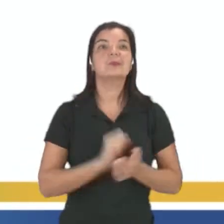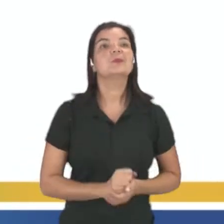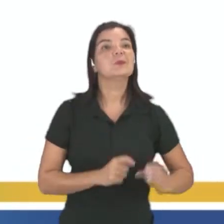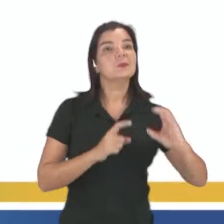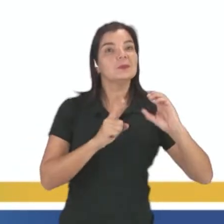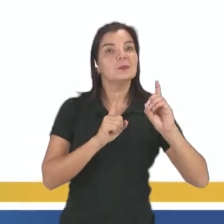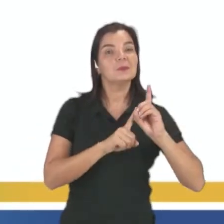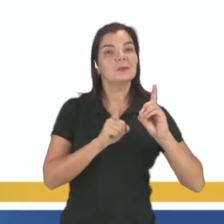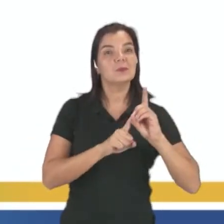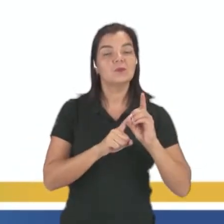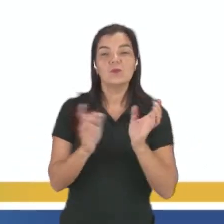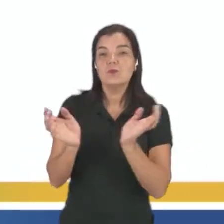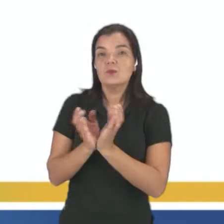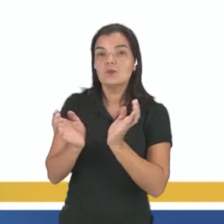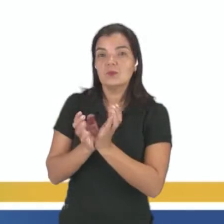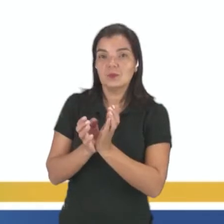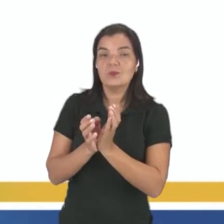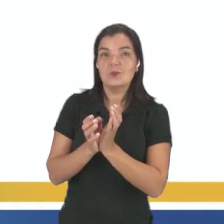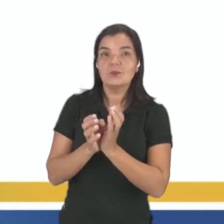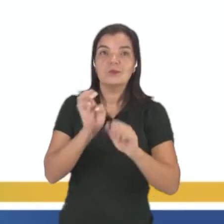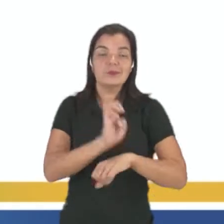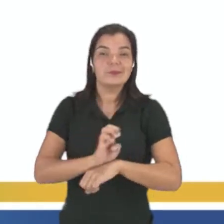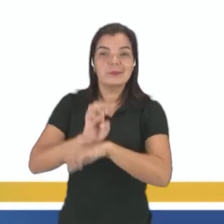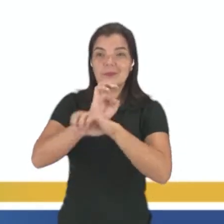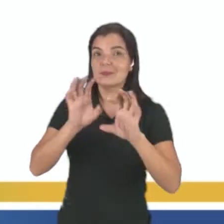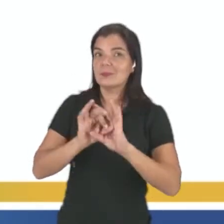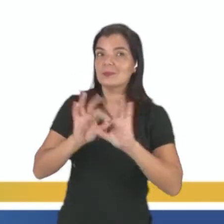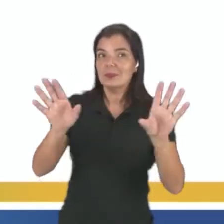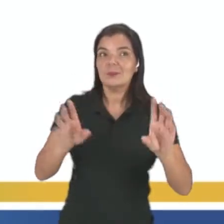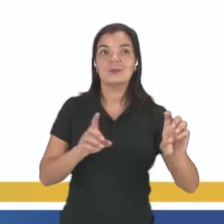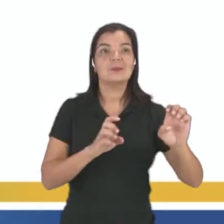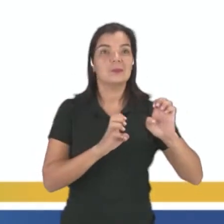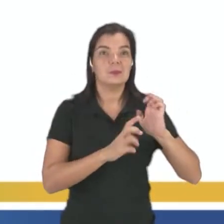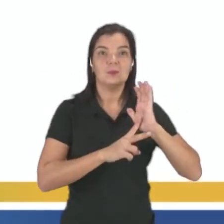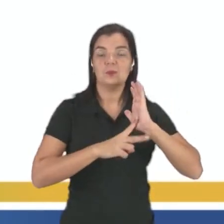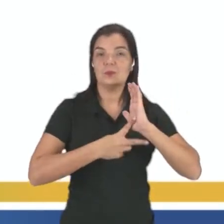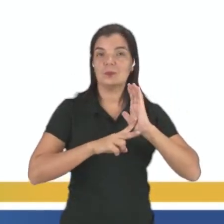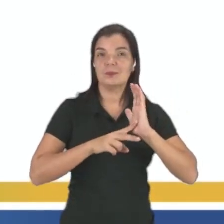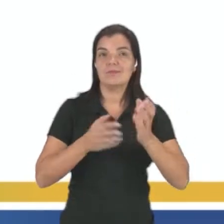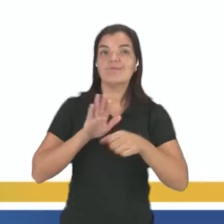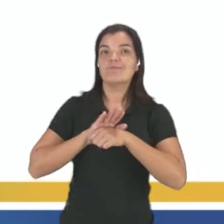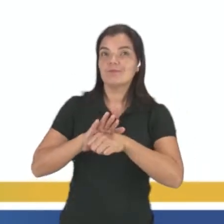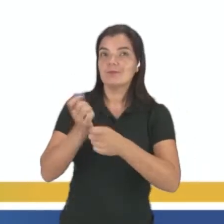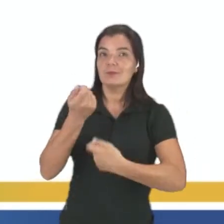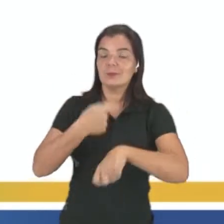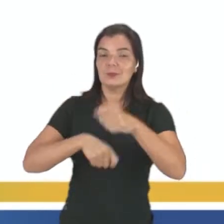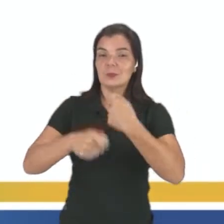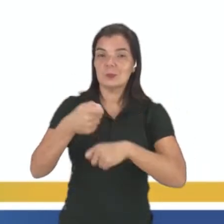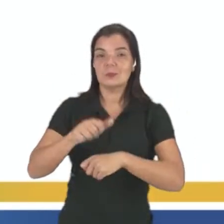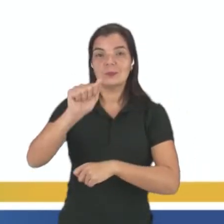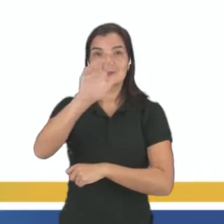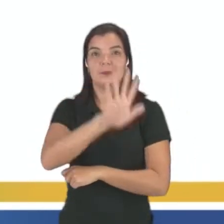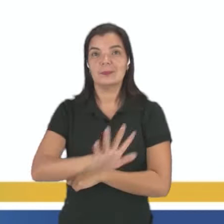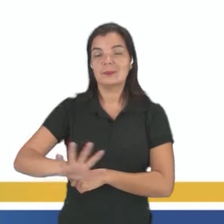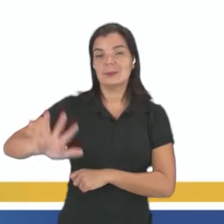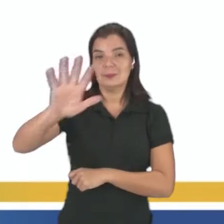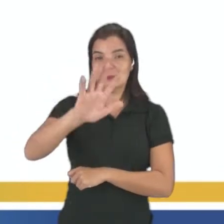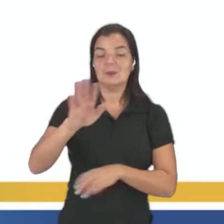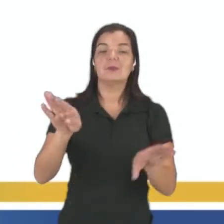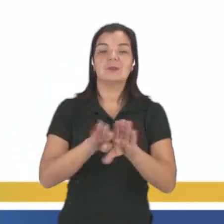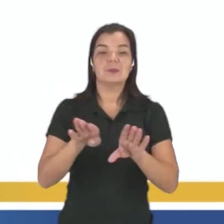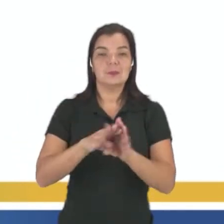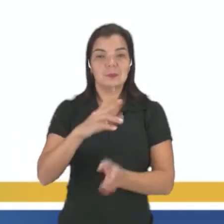Letra D, Comunidade dos Estados Independentes. E letra E, a Associação de Cooperação Econômica da Ásia